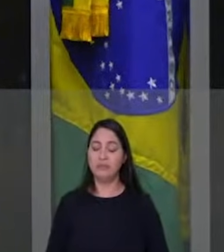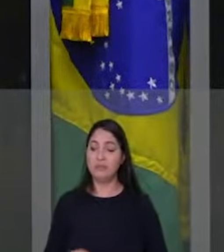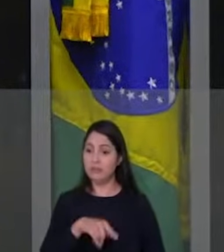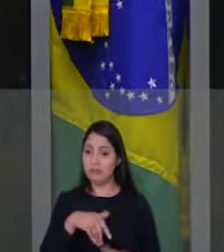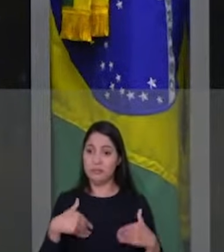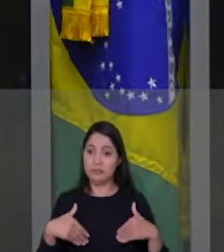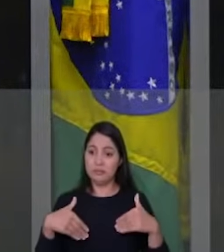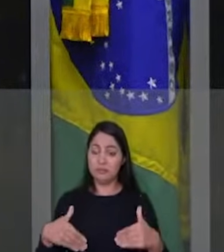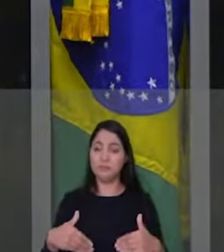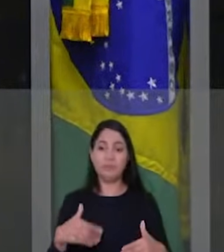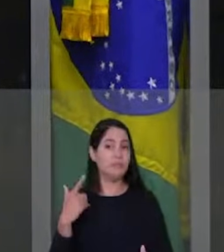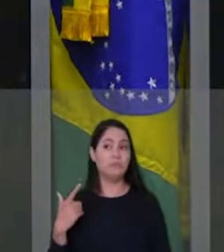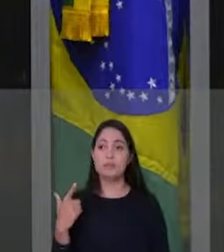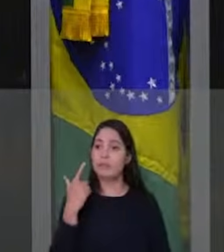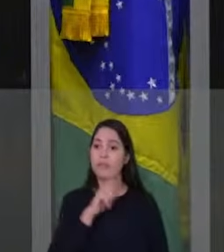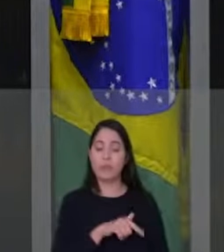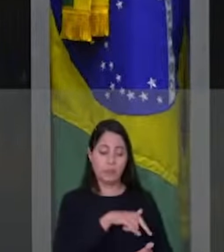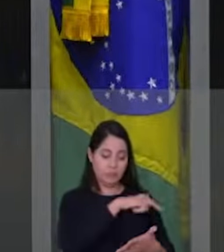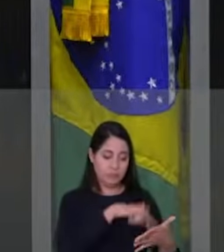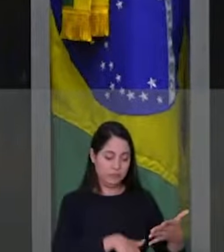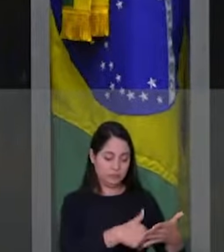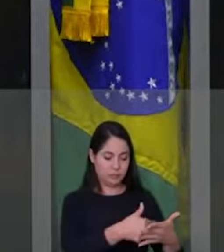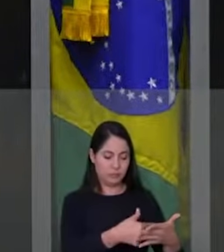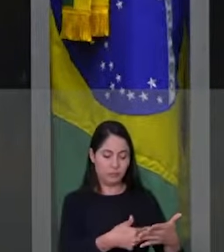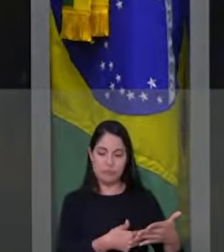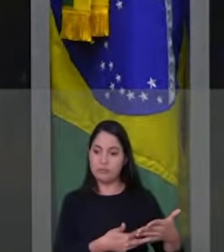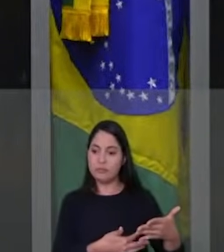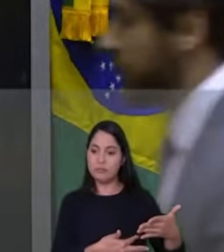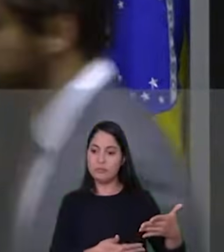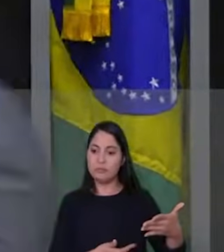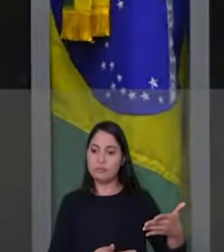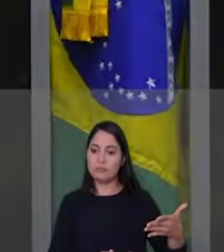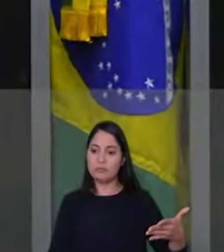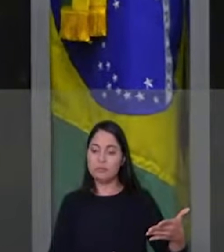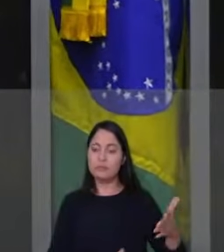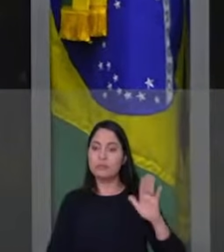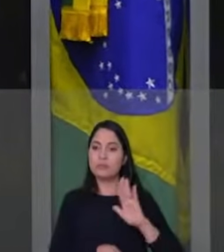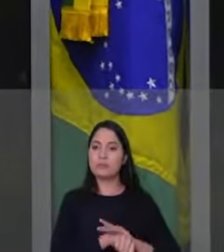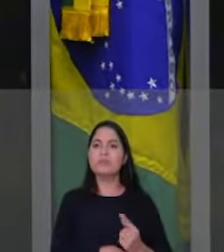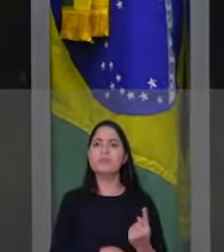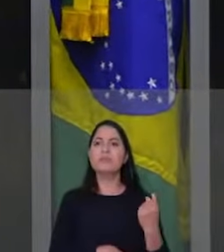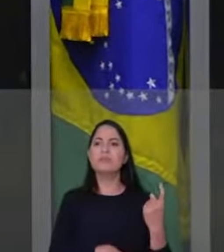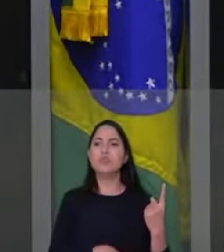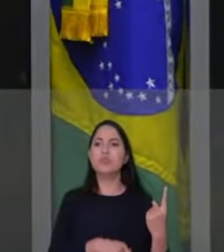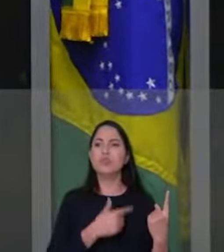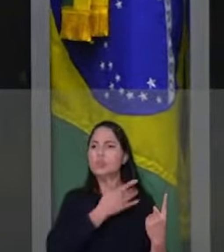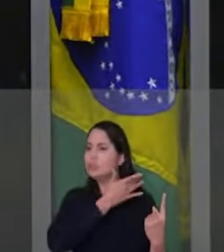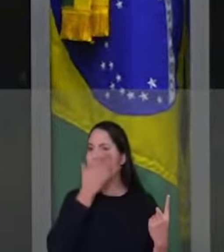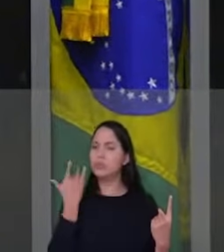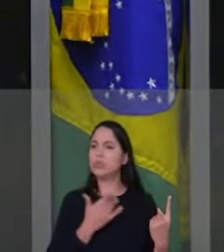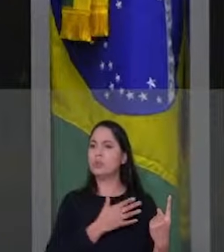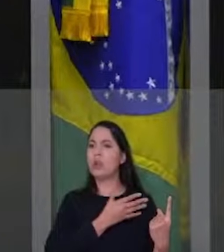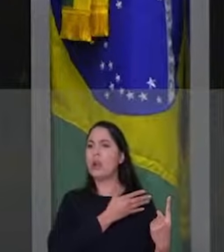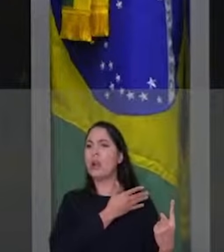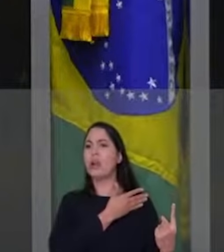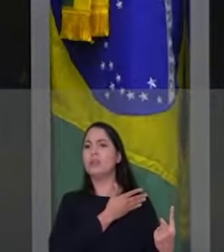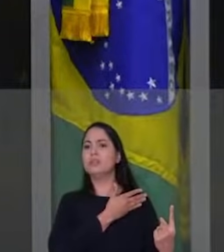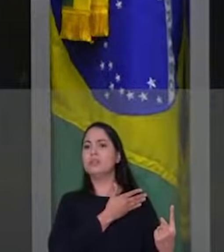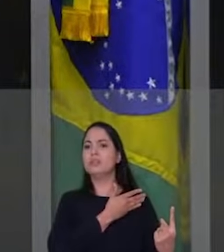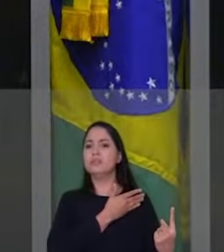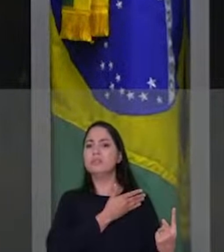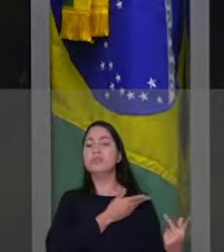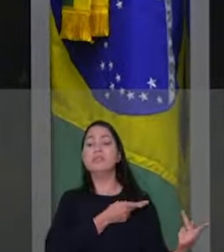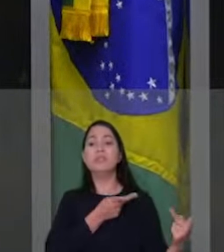consegue puxar a ficha, os antecedentes criminais de uma pessoa que está